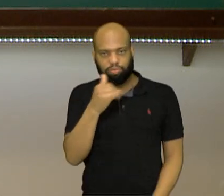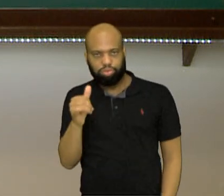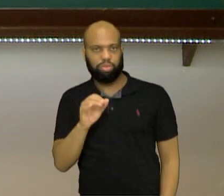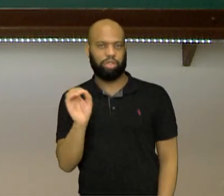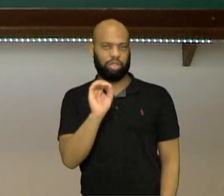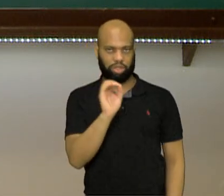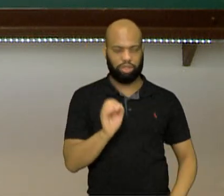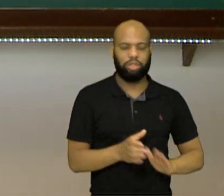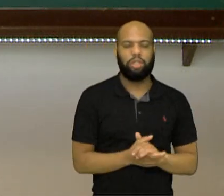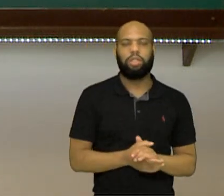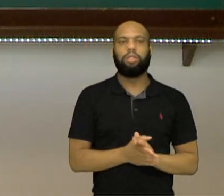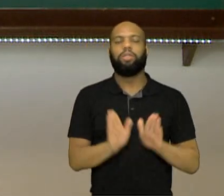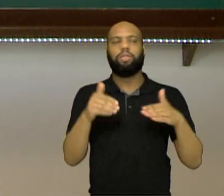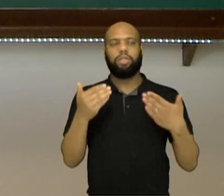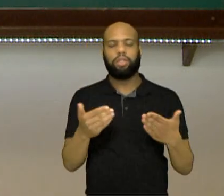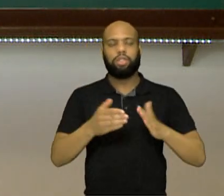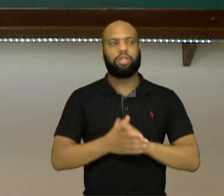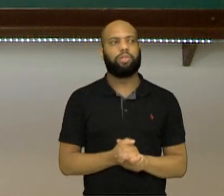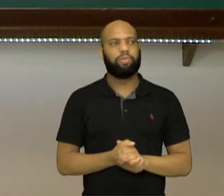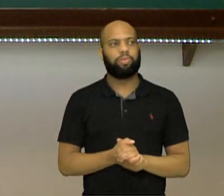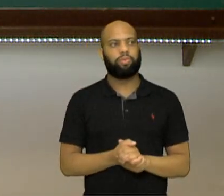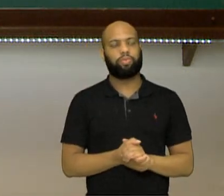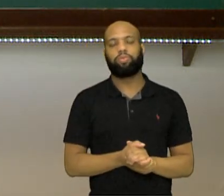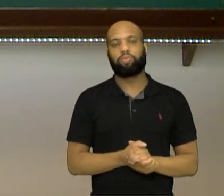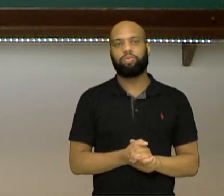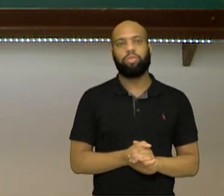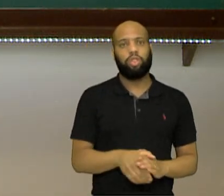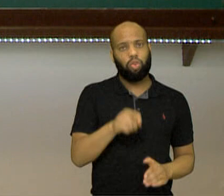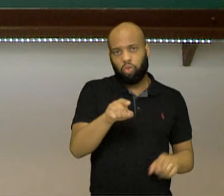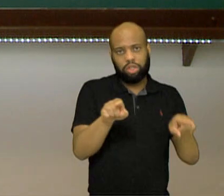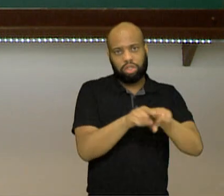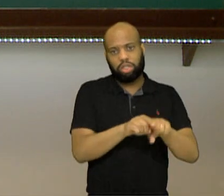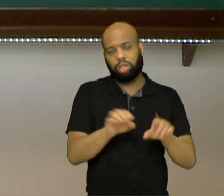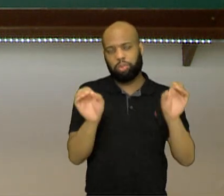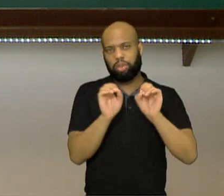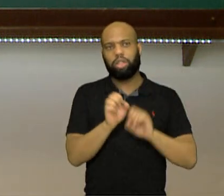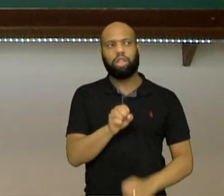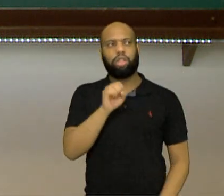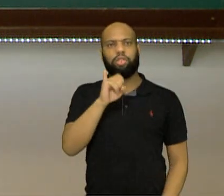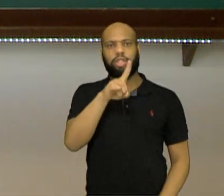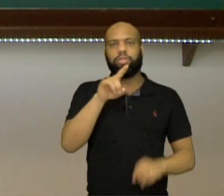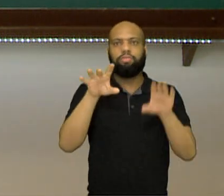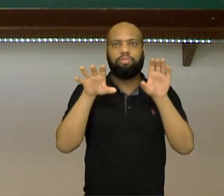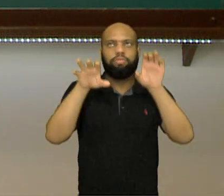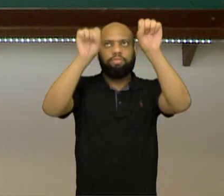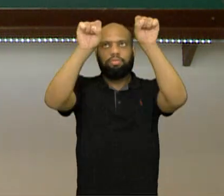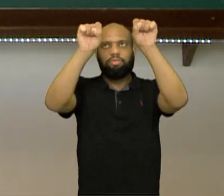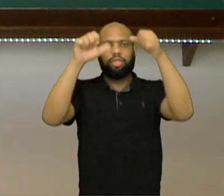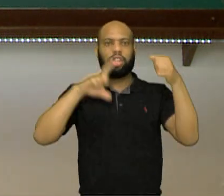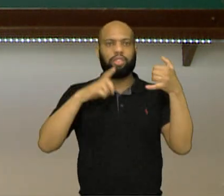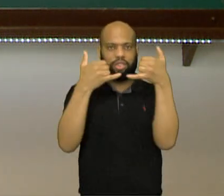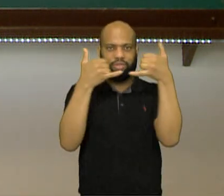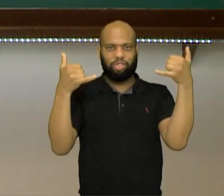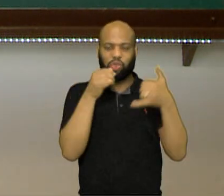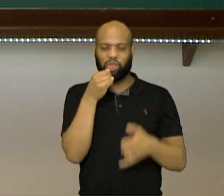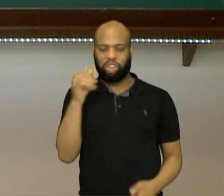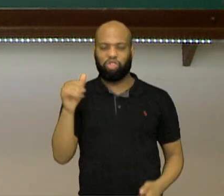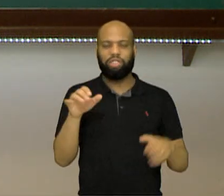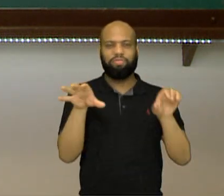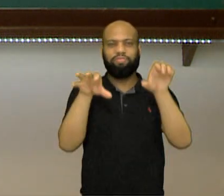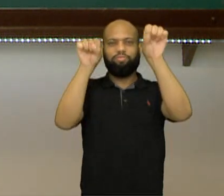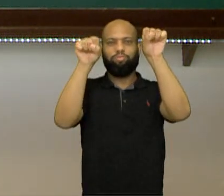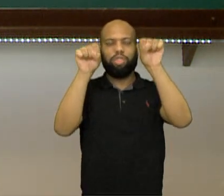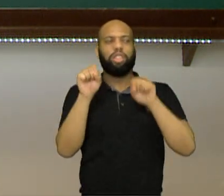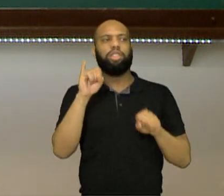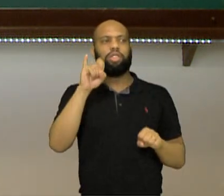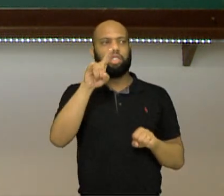tá? Então, ele não vai levar choque, nem você. Se você tivesse que se pendurar num cabo de fio de alta tensão,